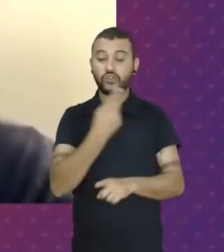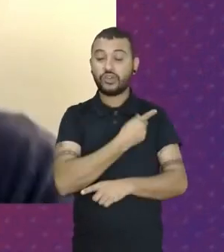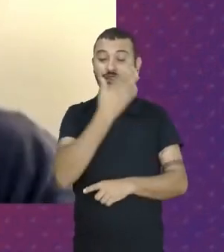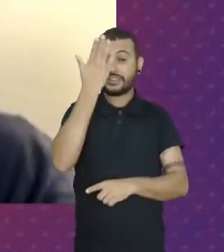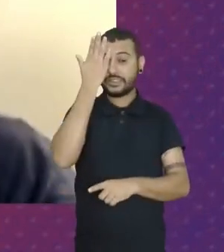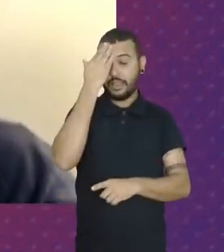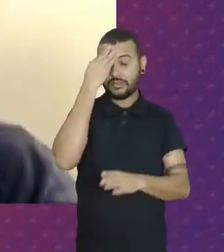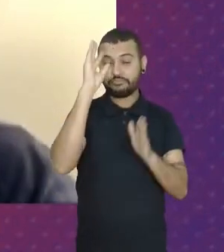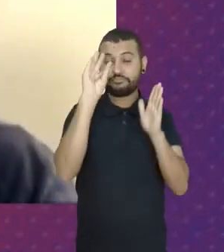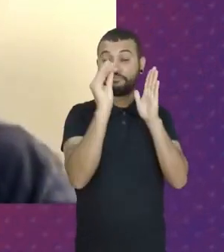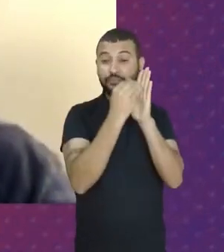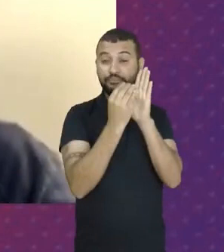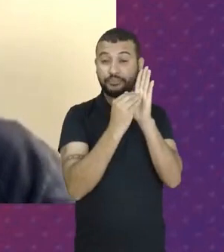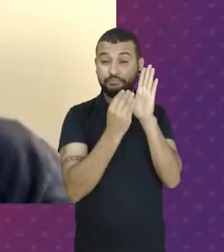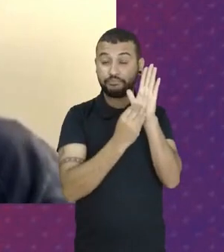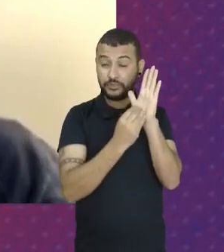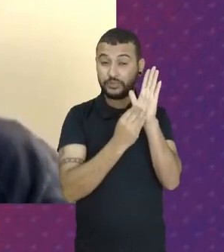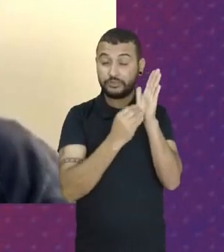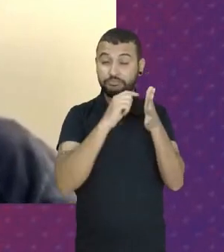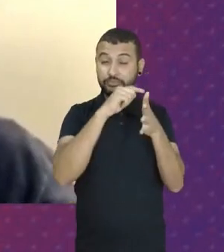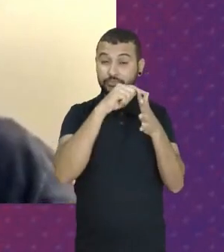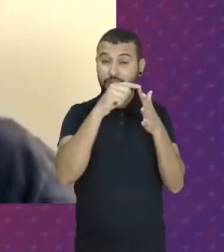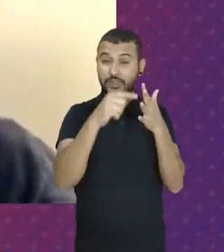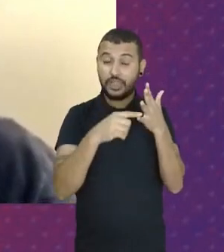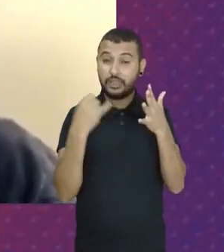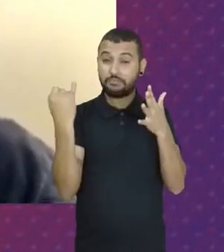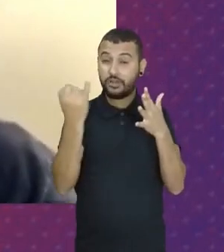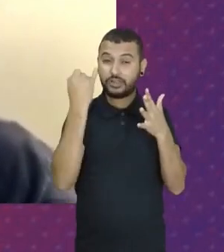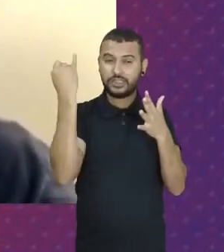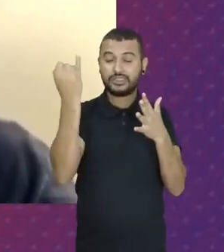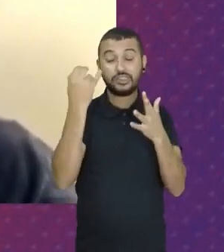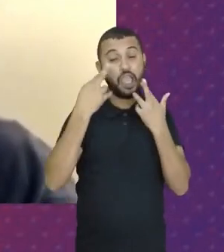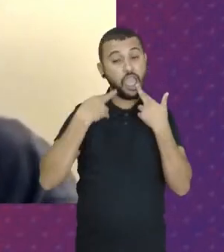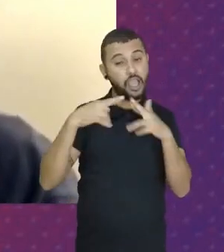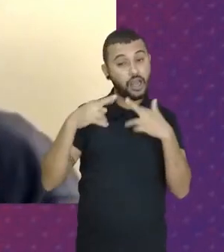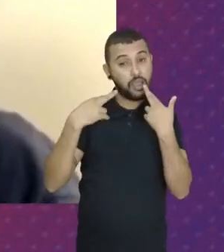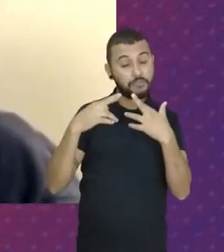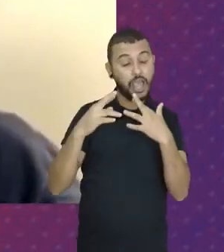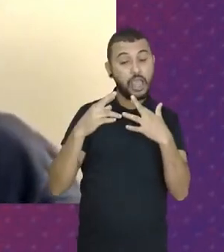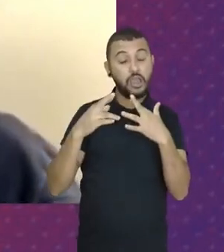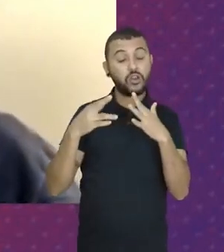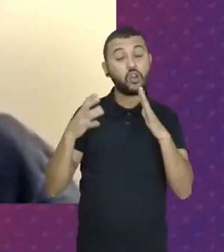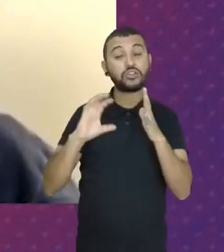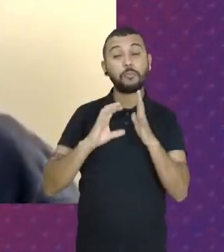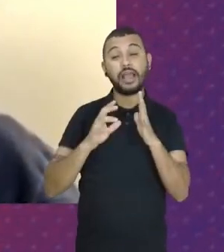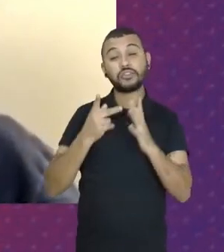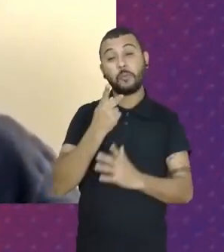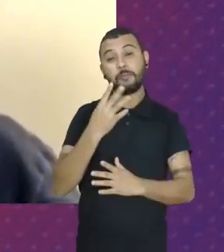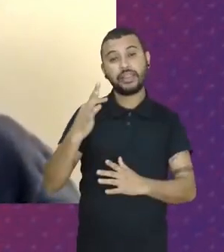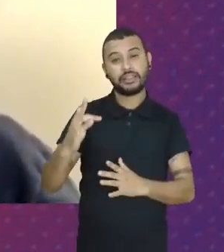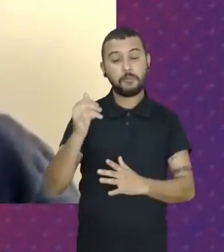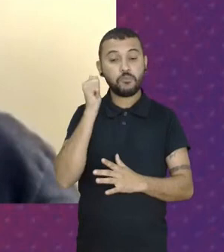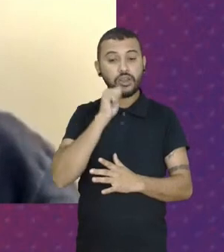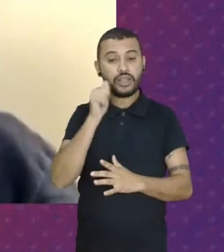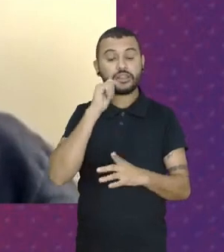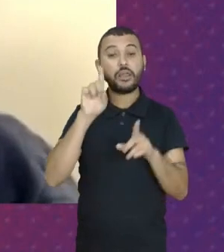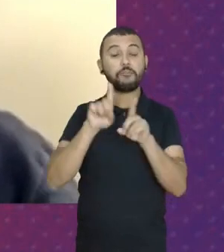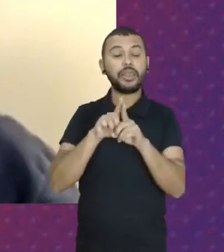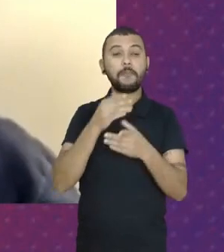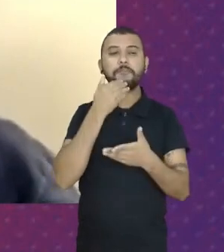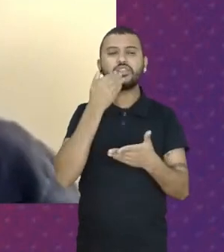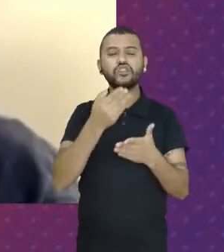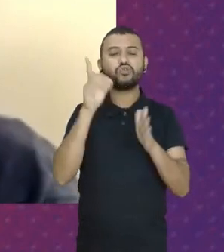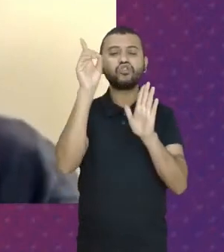importantes para a gente reivindicar a partir das mulheres o direito à creche.